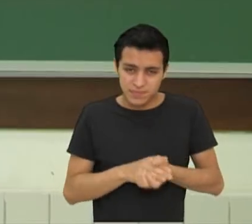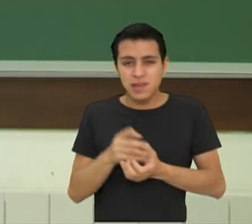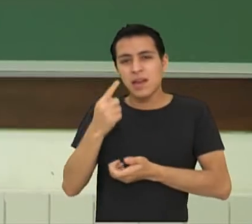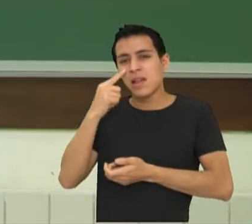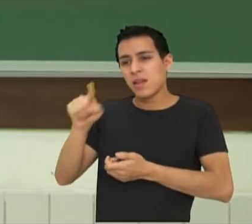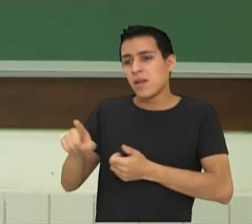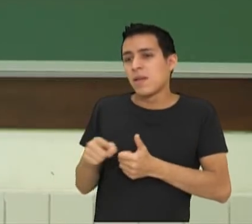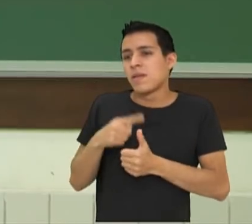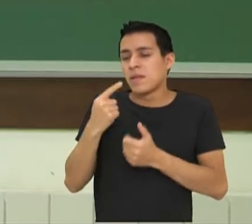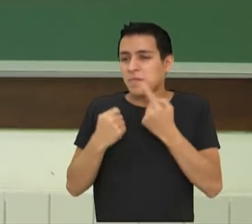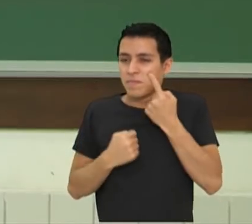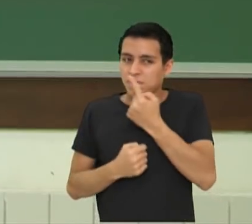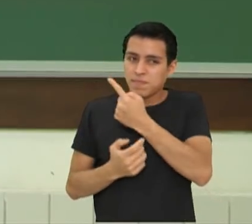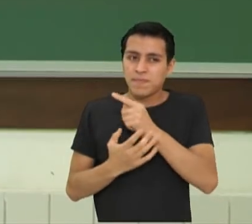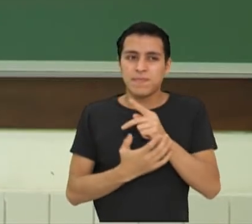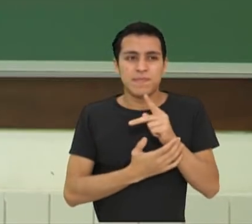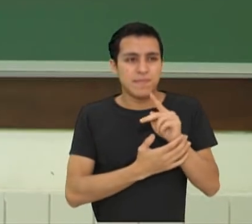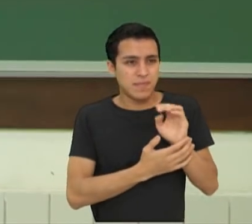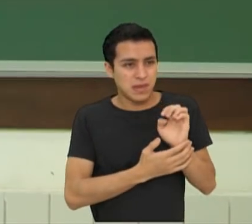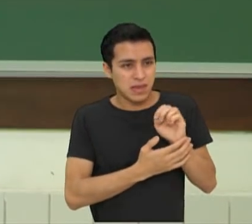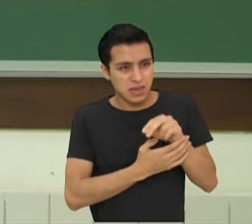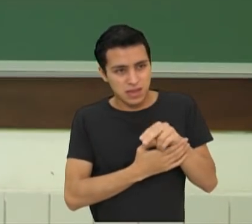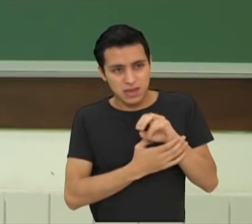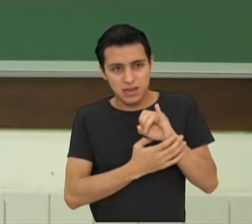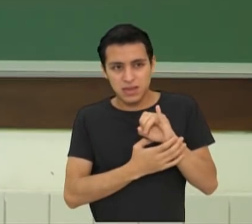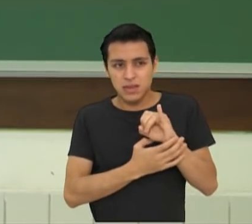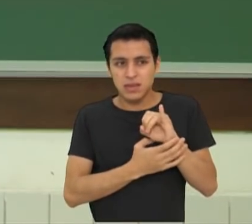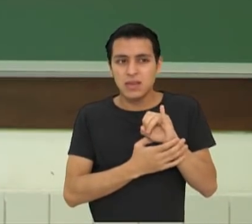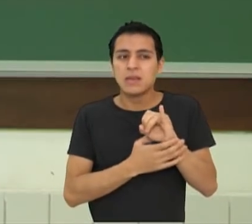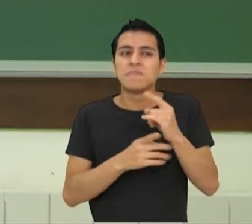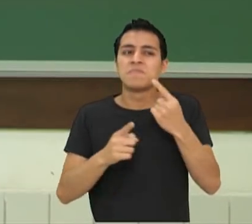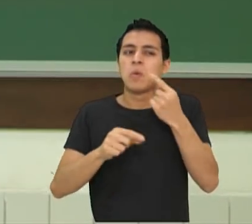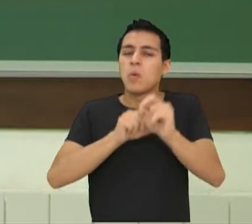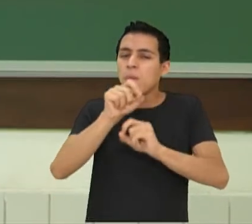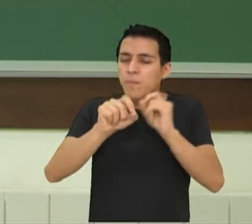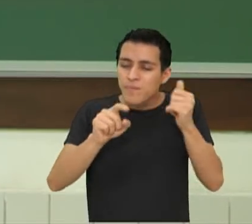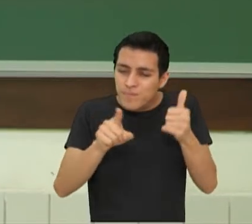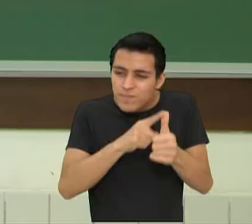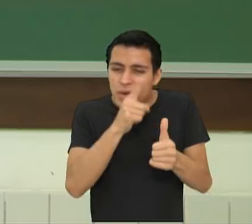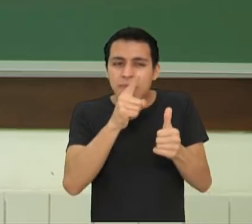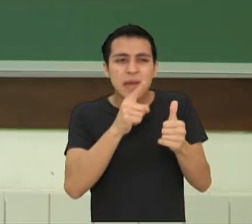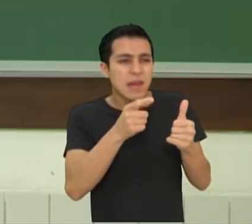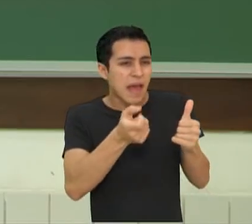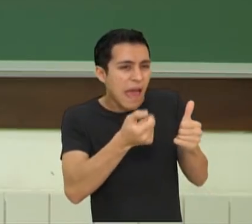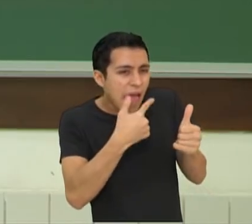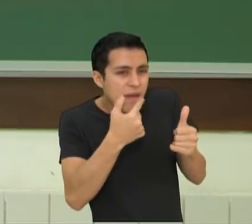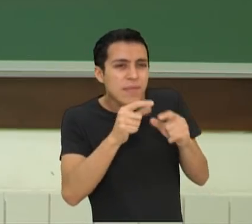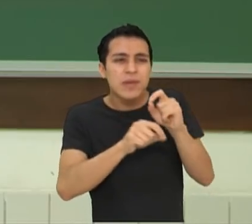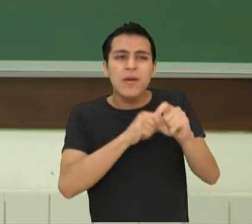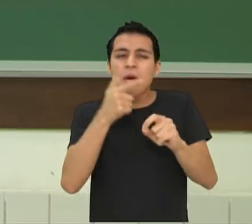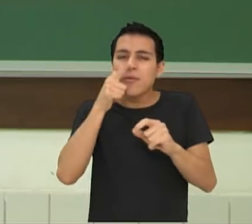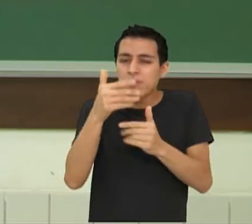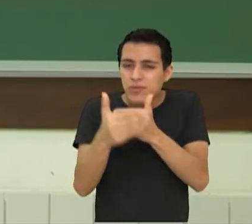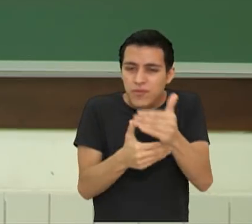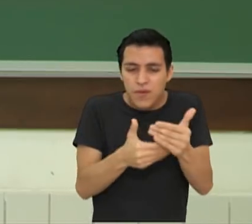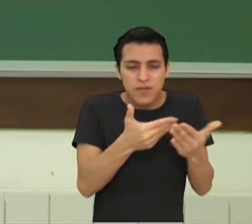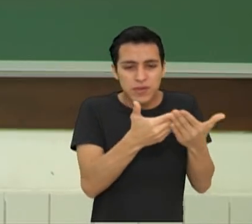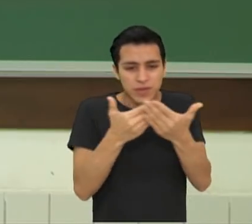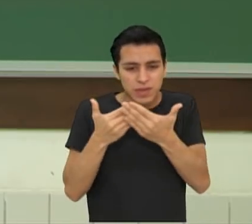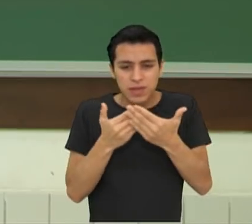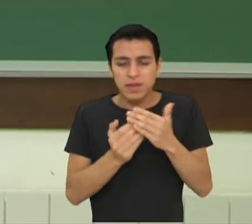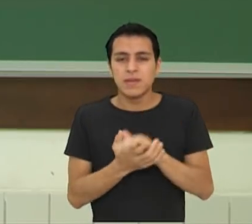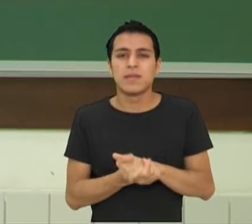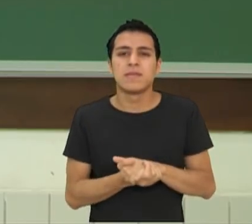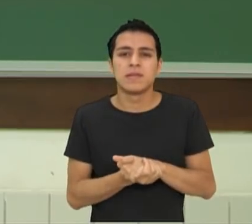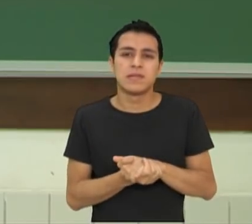descobriu a penicilina, pessoal, o primeiro antibiótico que a gente conseguiu desenvolver e estudar.